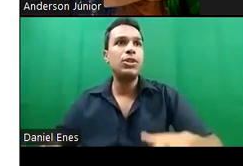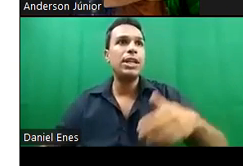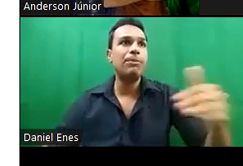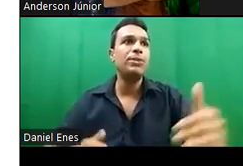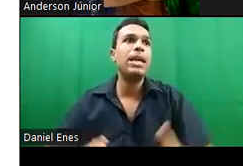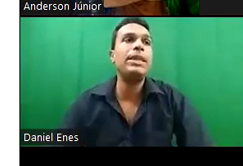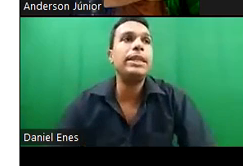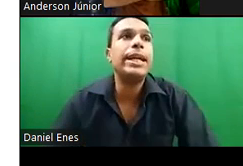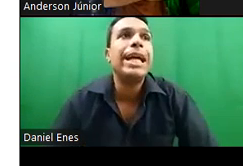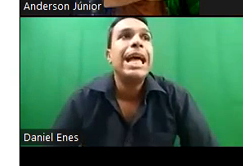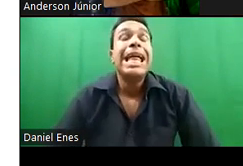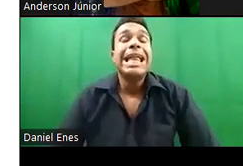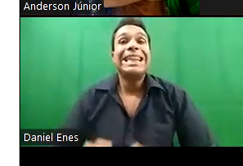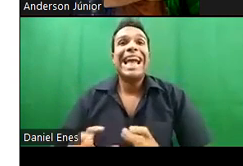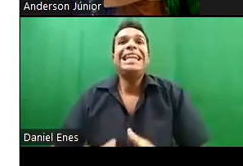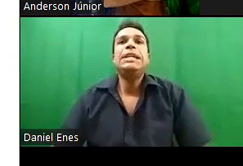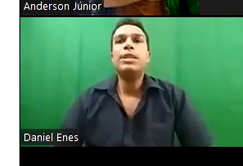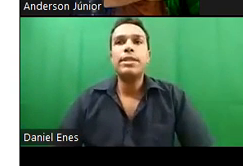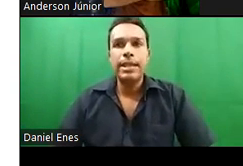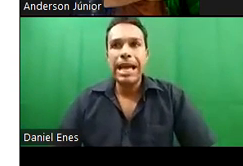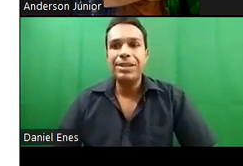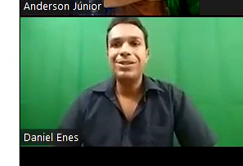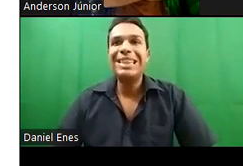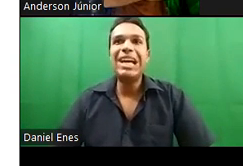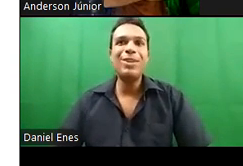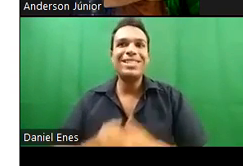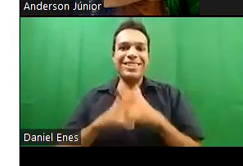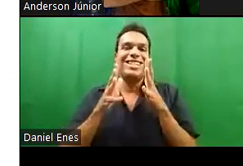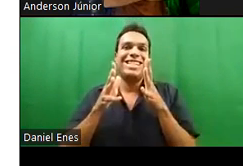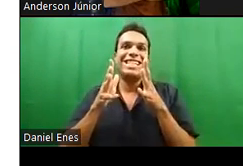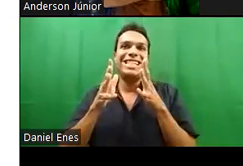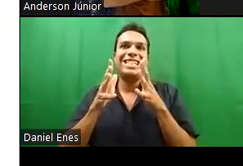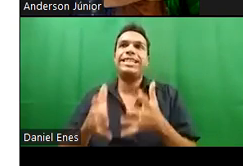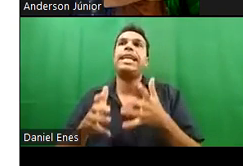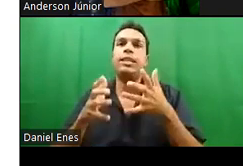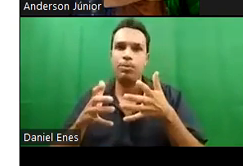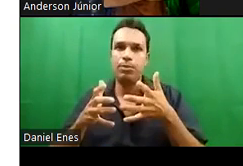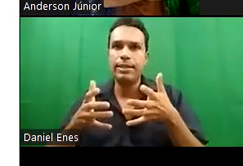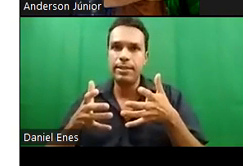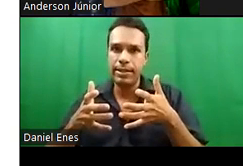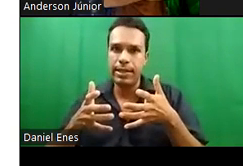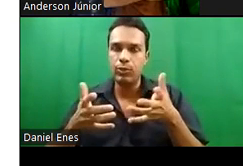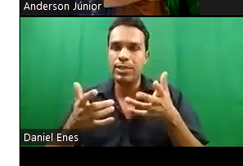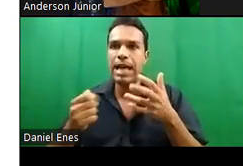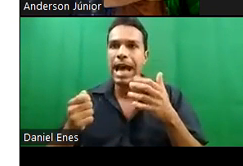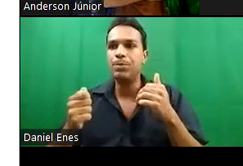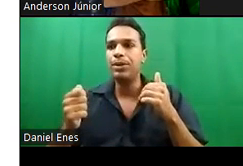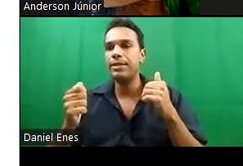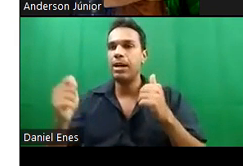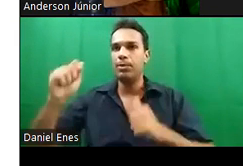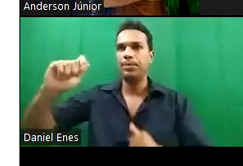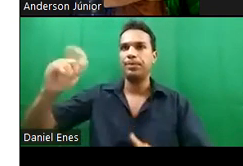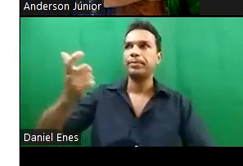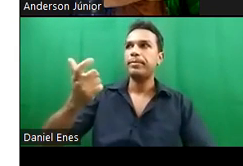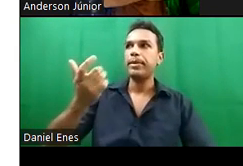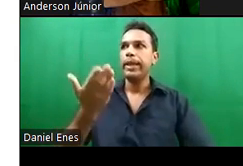tia, amigo e amiga. Na língua de sinais, não existe gênero, por assim dizer, nos sinais. Por